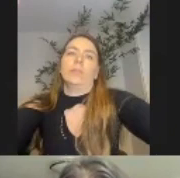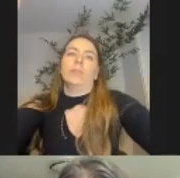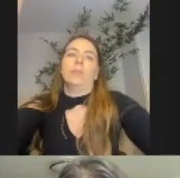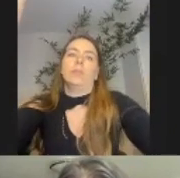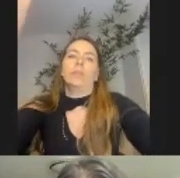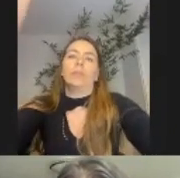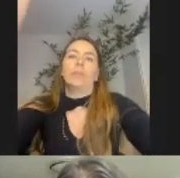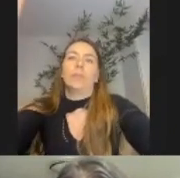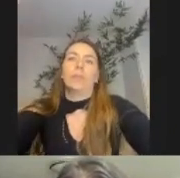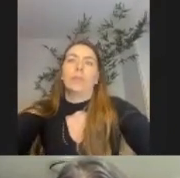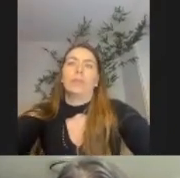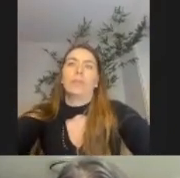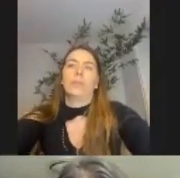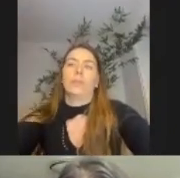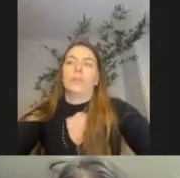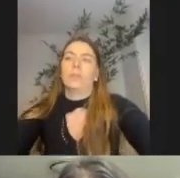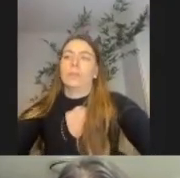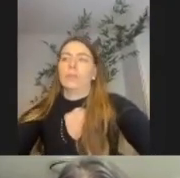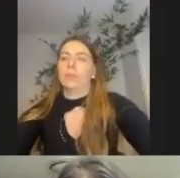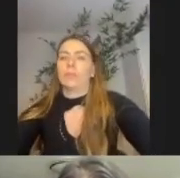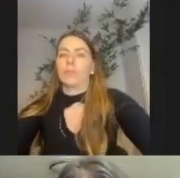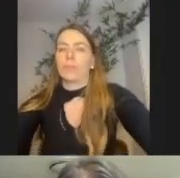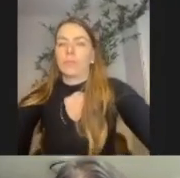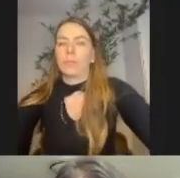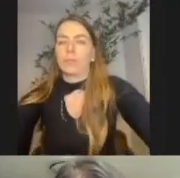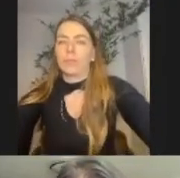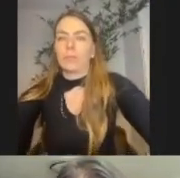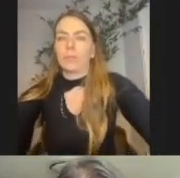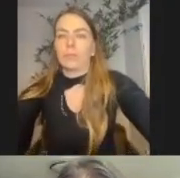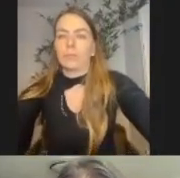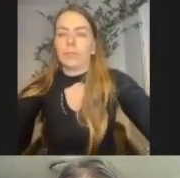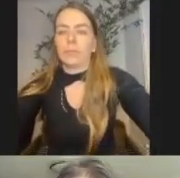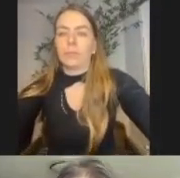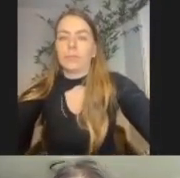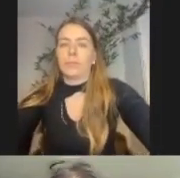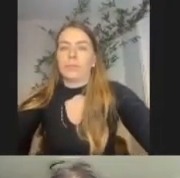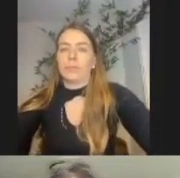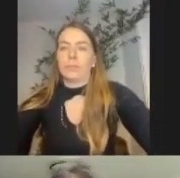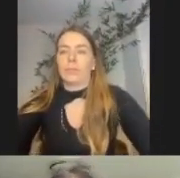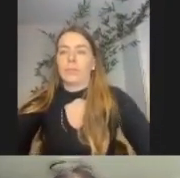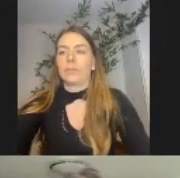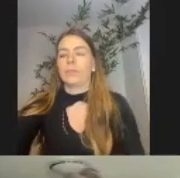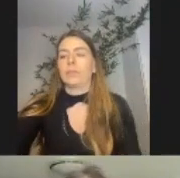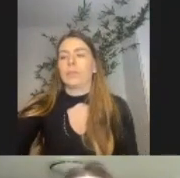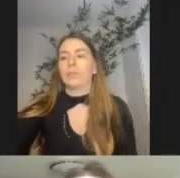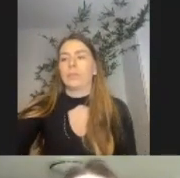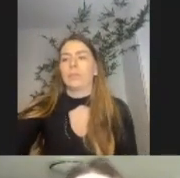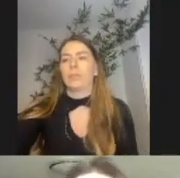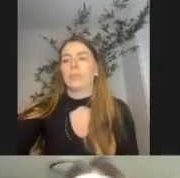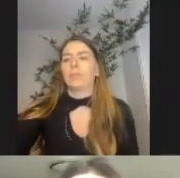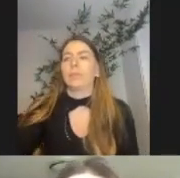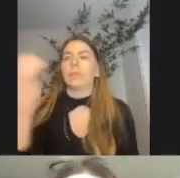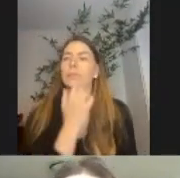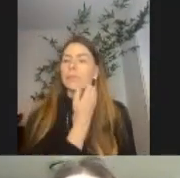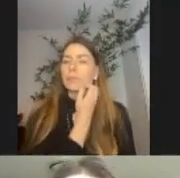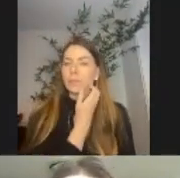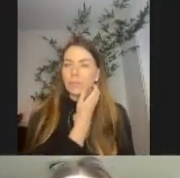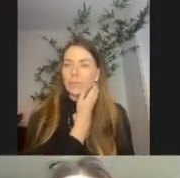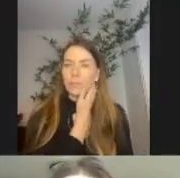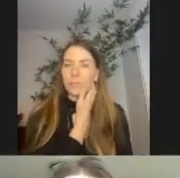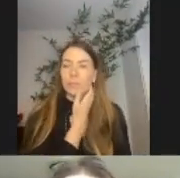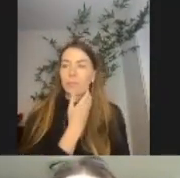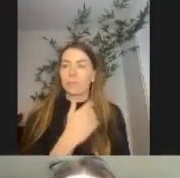supermercado que eu costumo ir, ele estava em promoção, acho que devia estar próximo da validade. O whey protein isolado, né, também